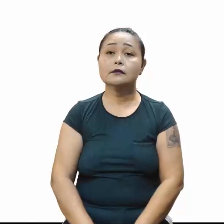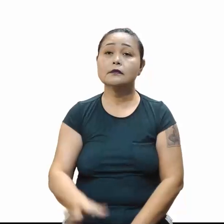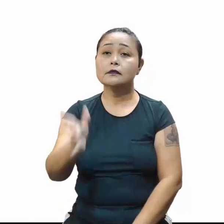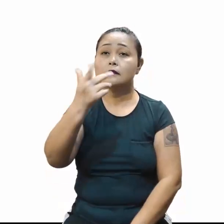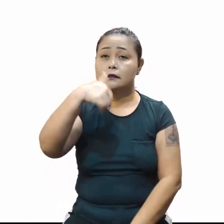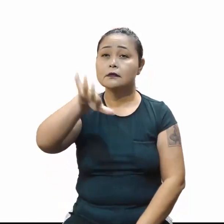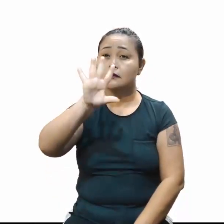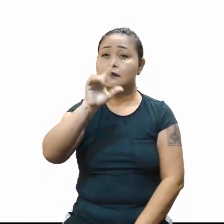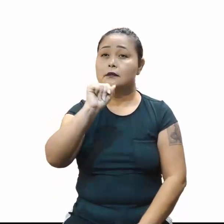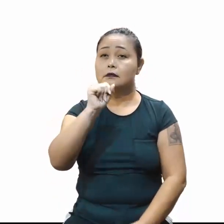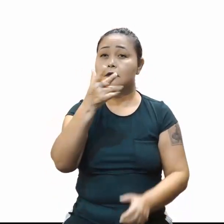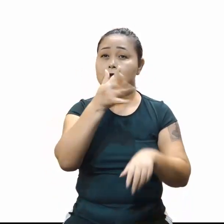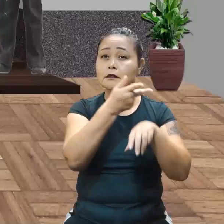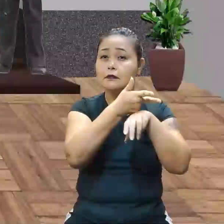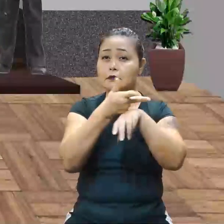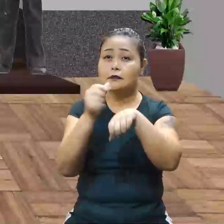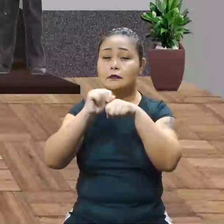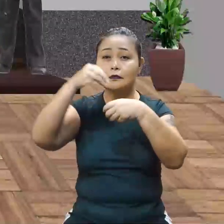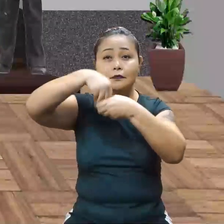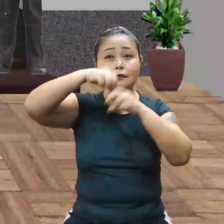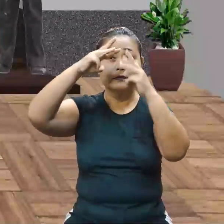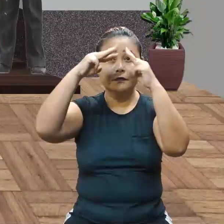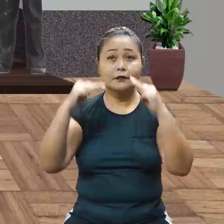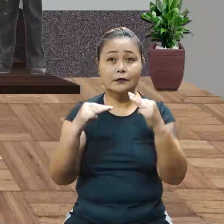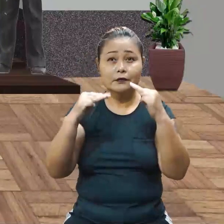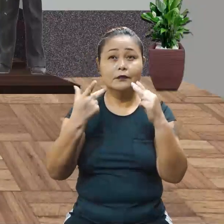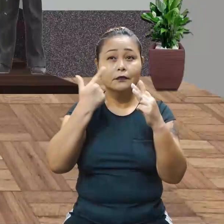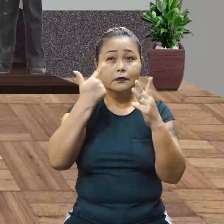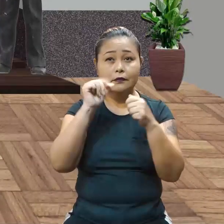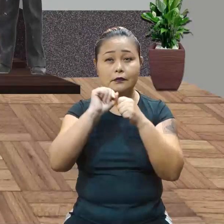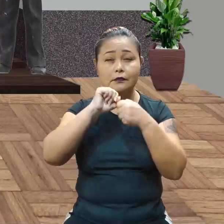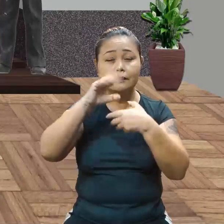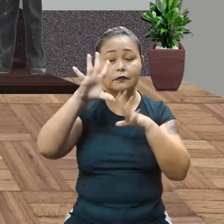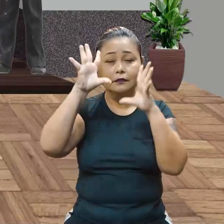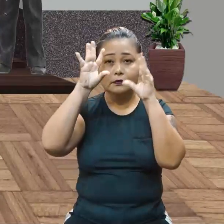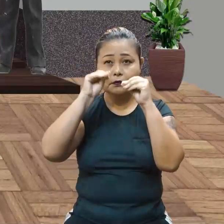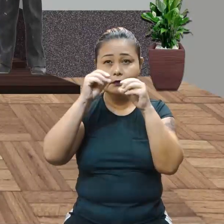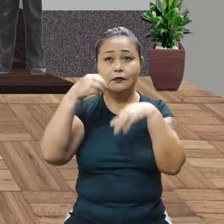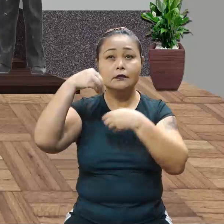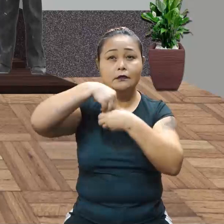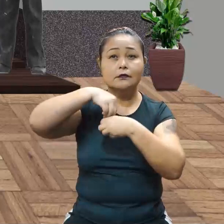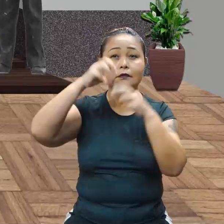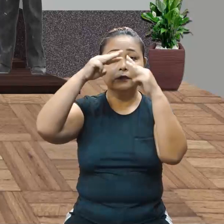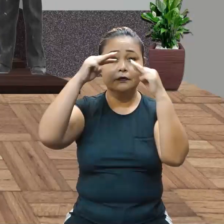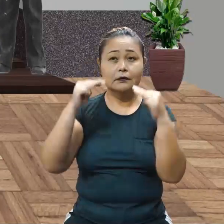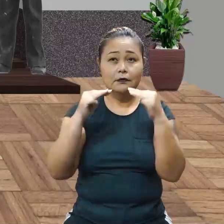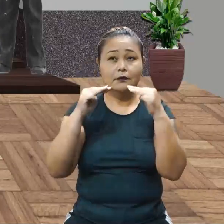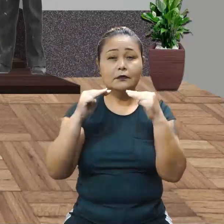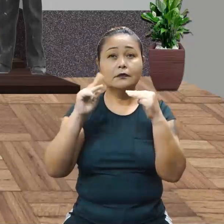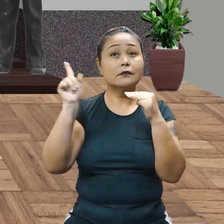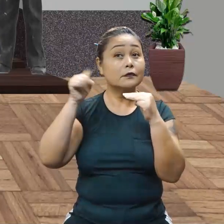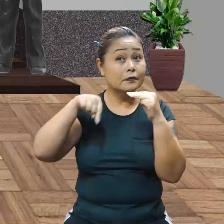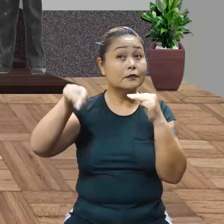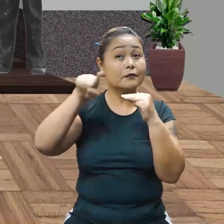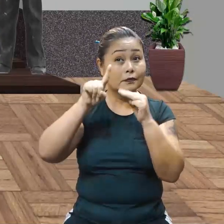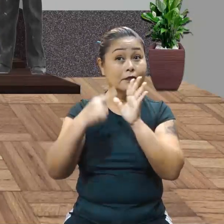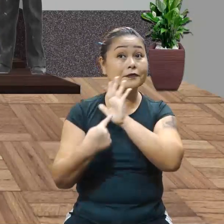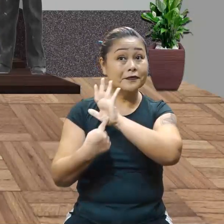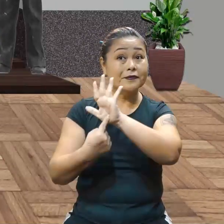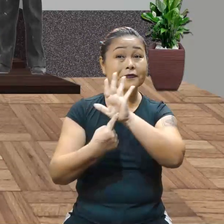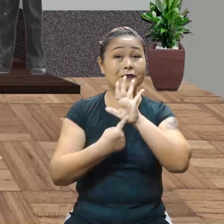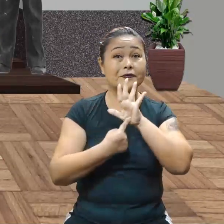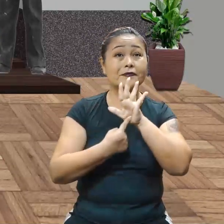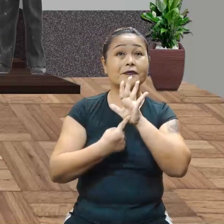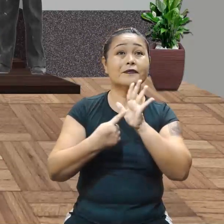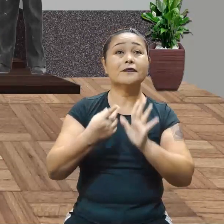Vocês já assistiram aquele filme Uma Noite no Museu? Já assistiram Uma Noite no Museu? Pois é. Ali aparece